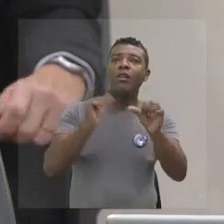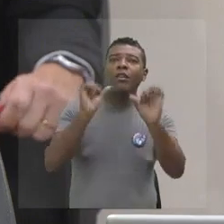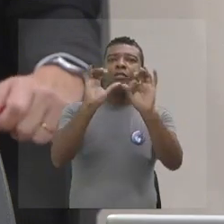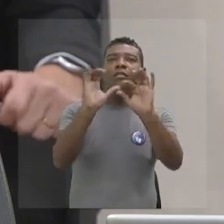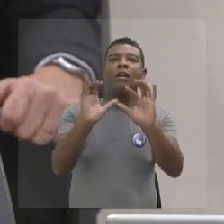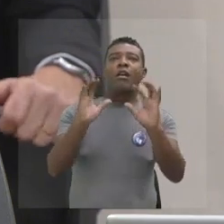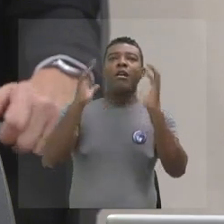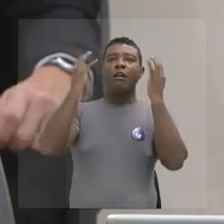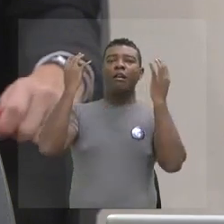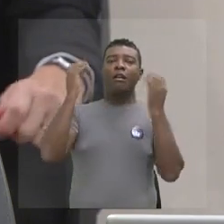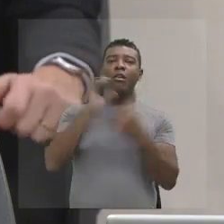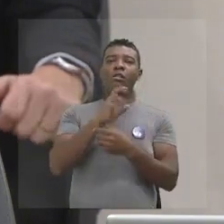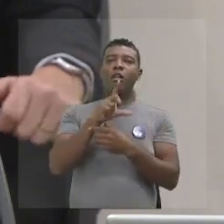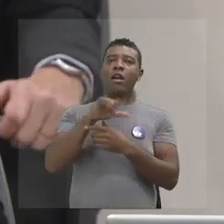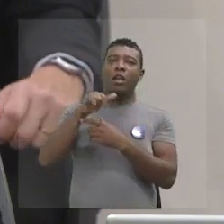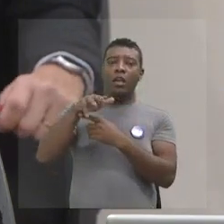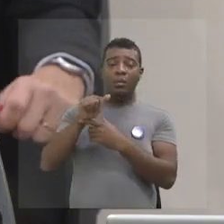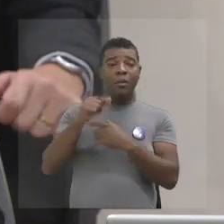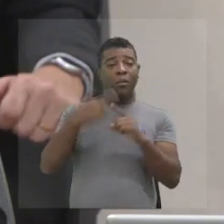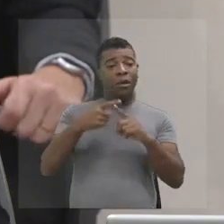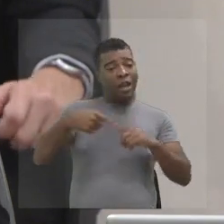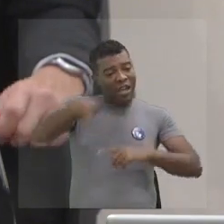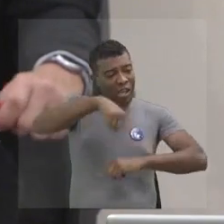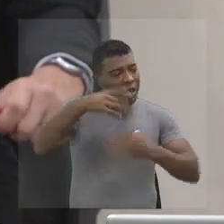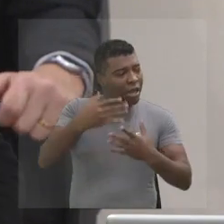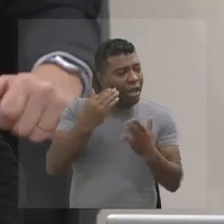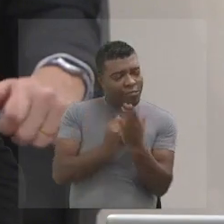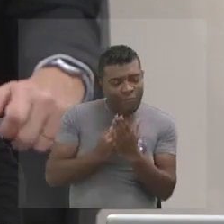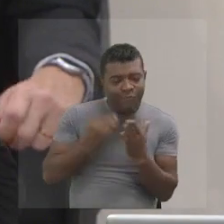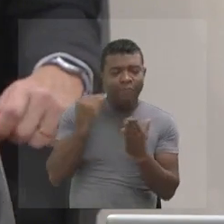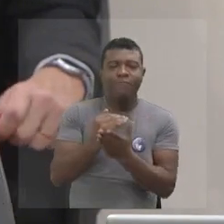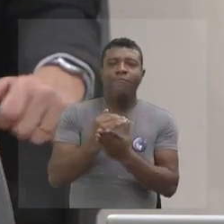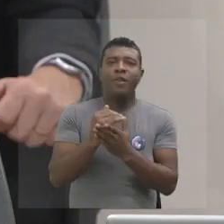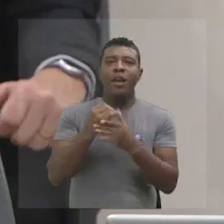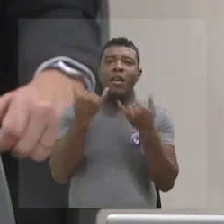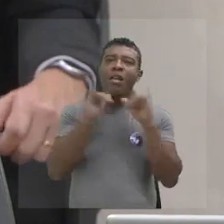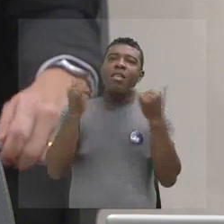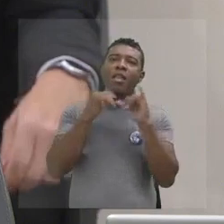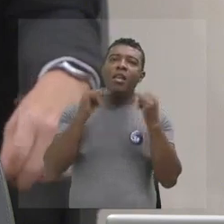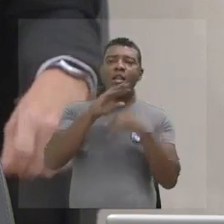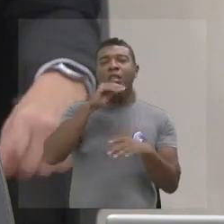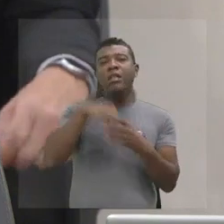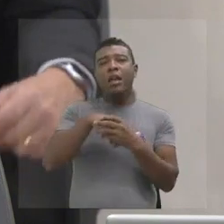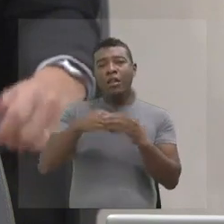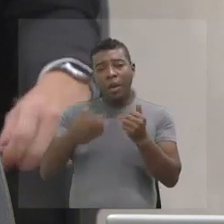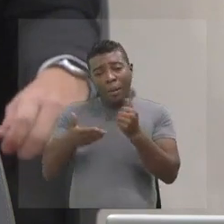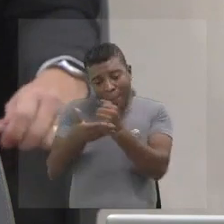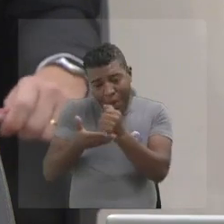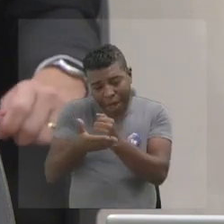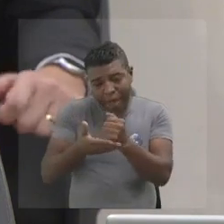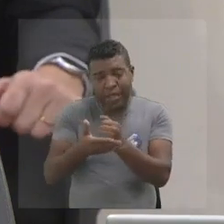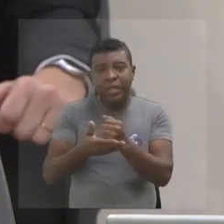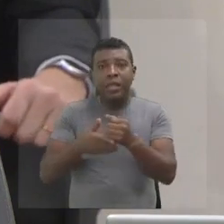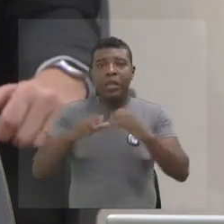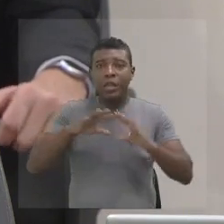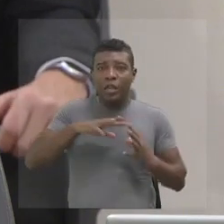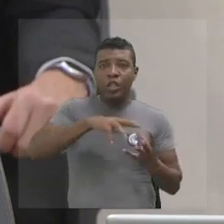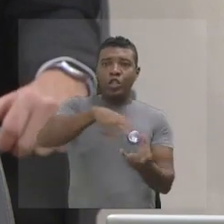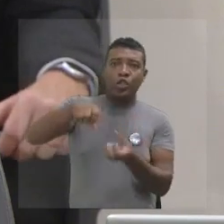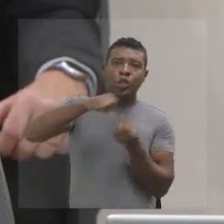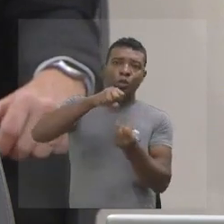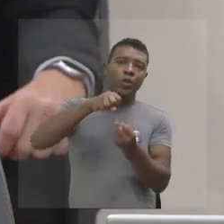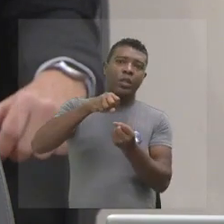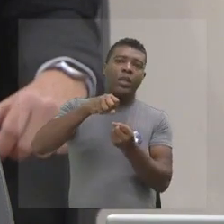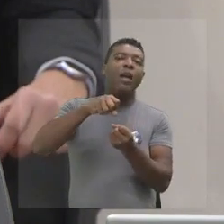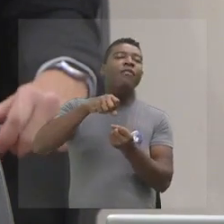a nossa matriz energética diversificar a Beatriz energética em base sustentáveis não energia solar é muito importante